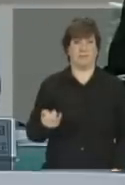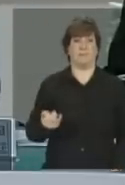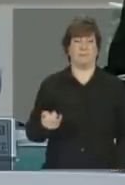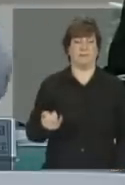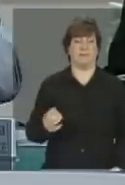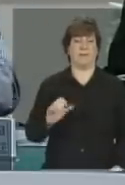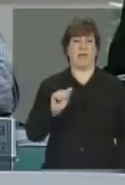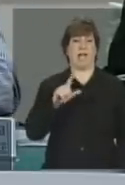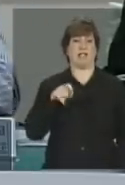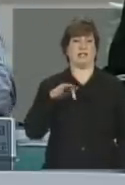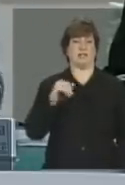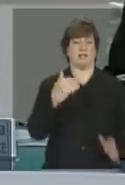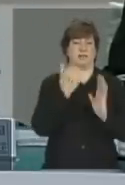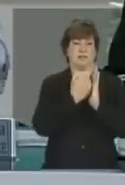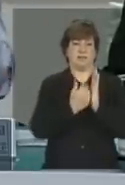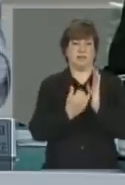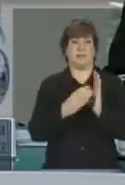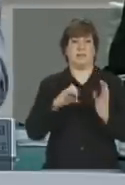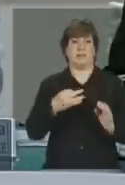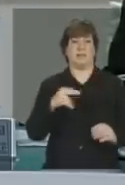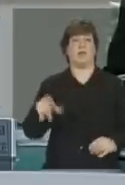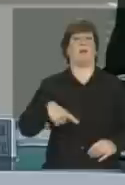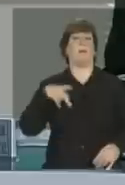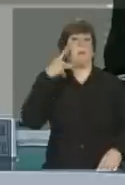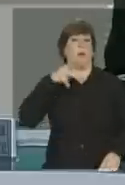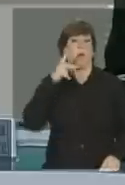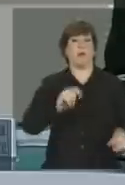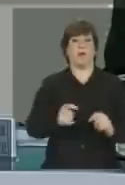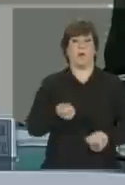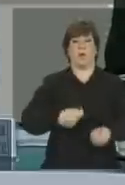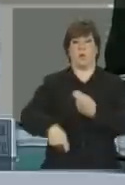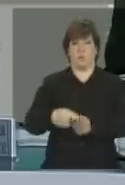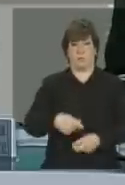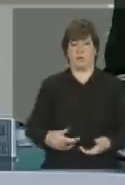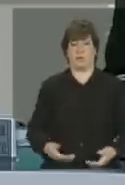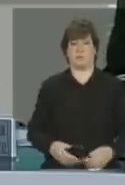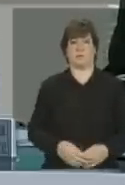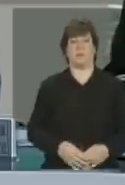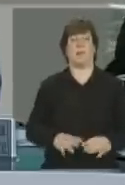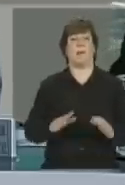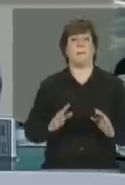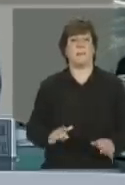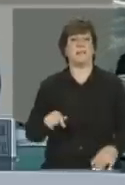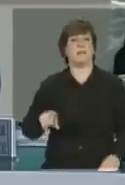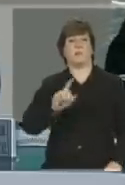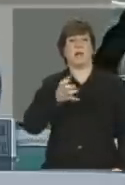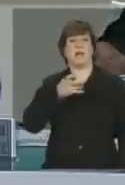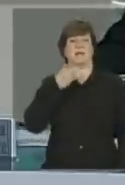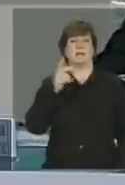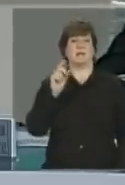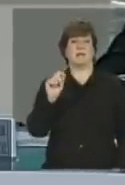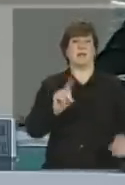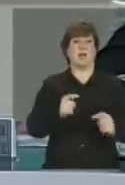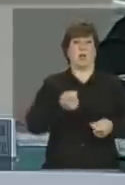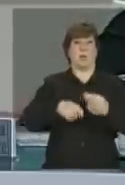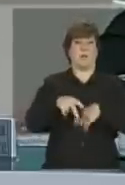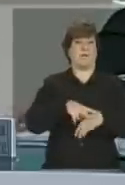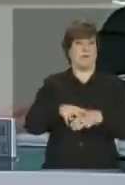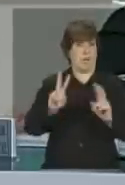ser a agenda central da política econômica. Você precisa de uma política econômica do desenvolvimento sustentável. E não quer dizer que seja economia verde.